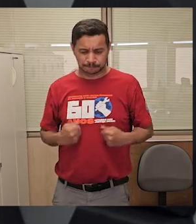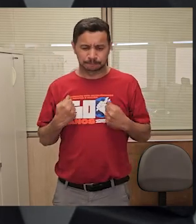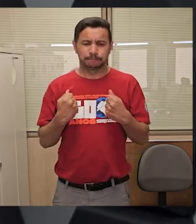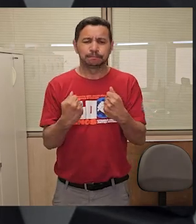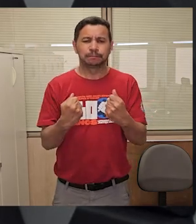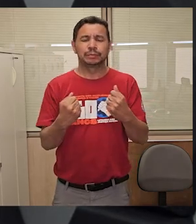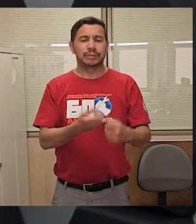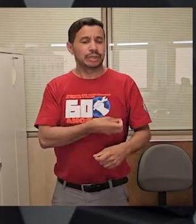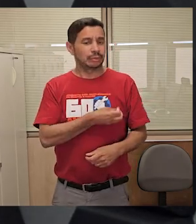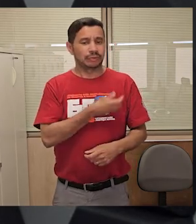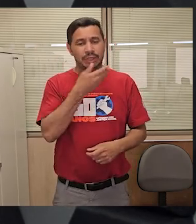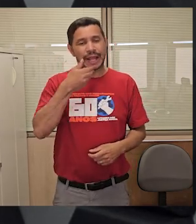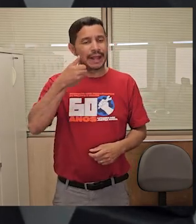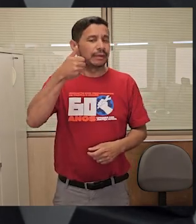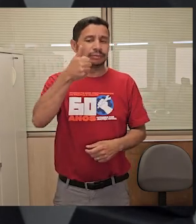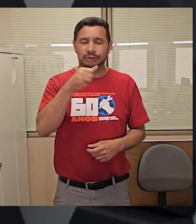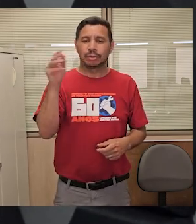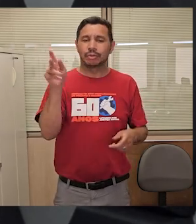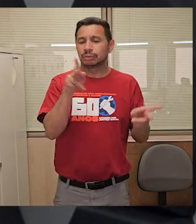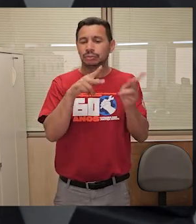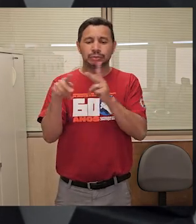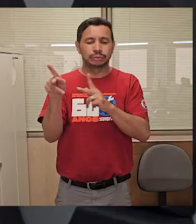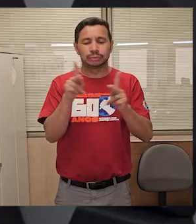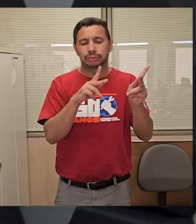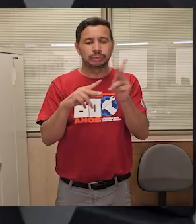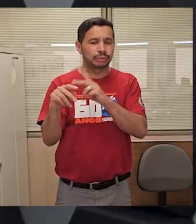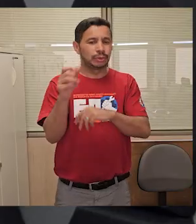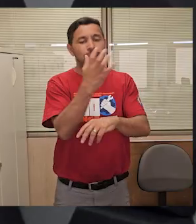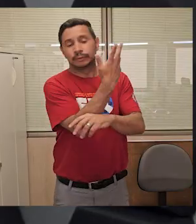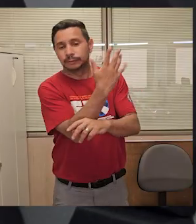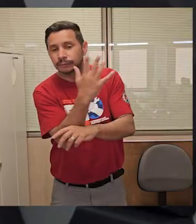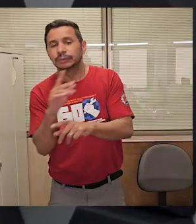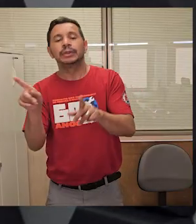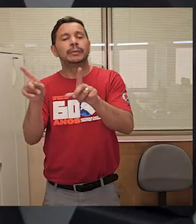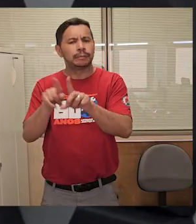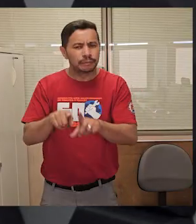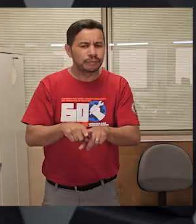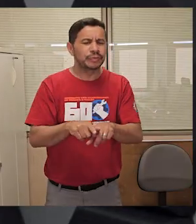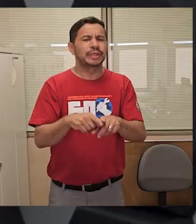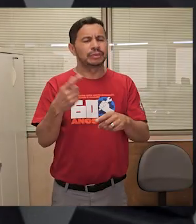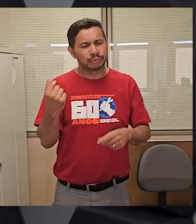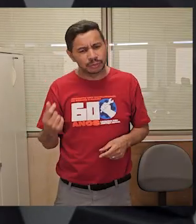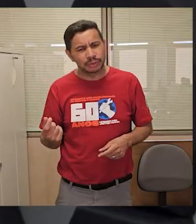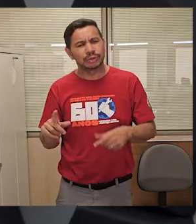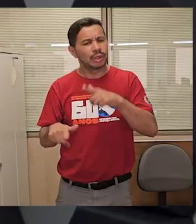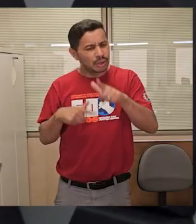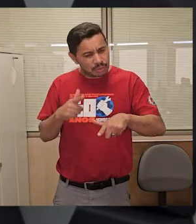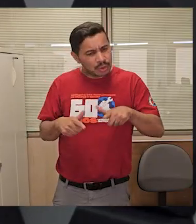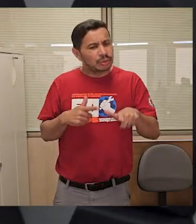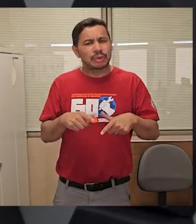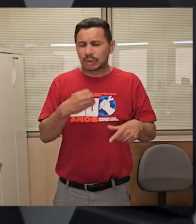tenham qualidade de vida, né? Não só ar e ambiente, mas também condições de se sustentar, de ter